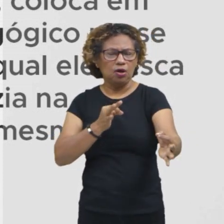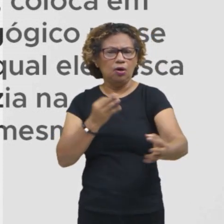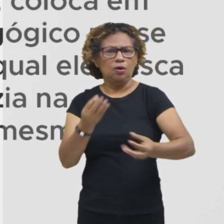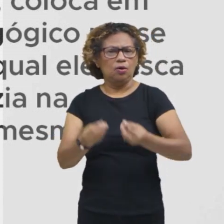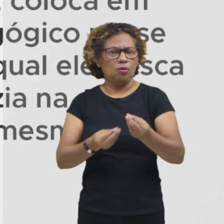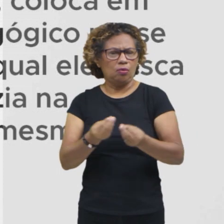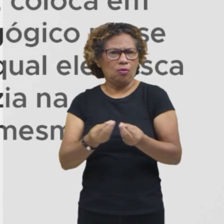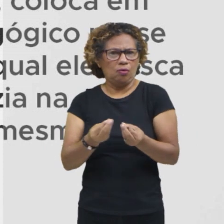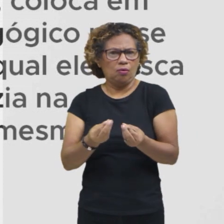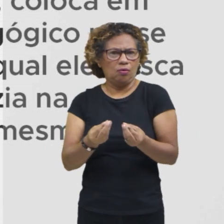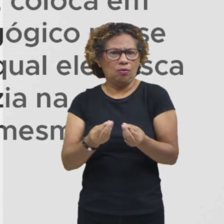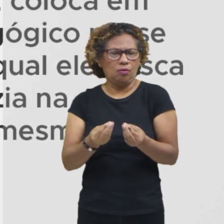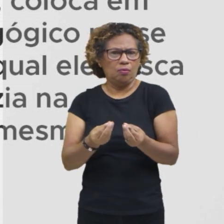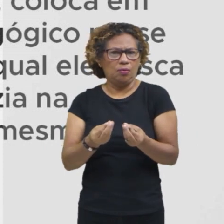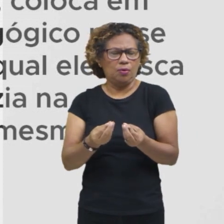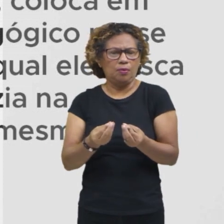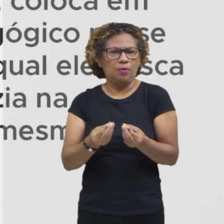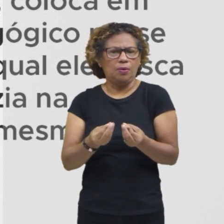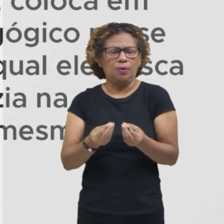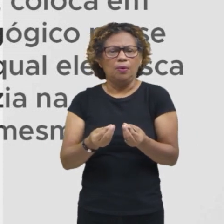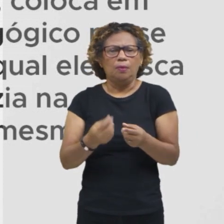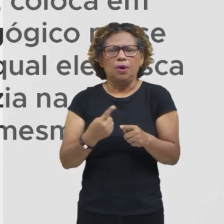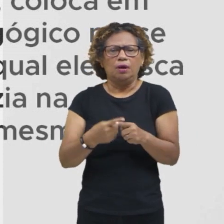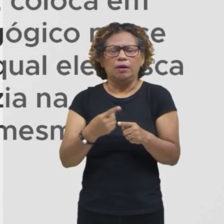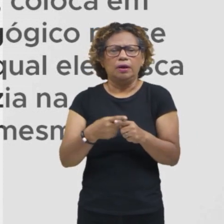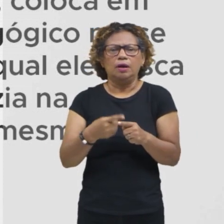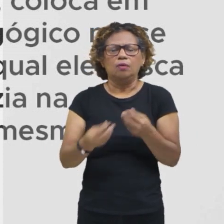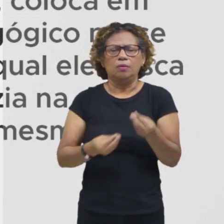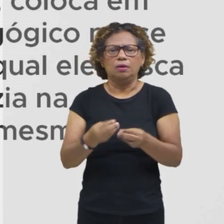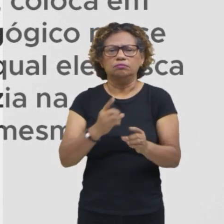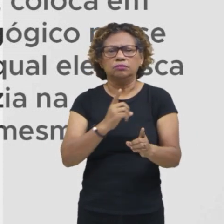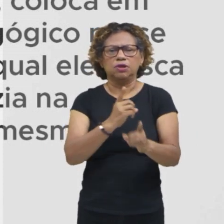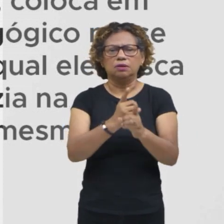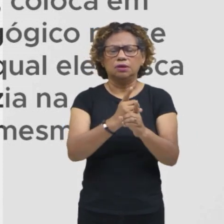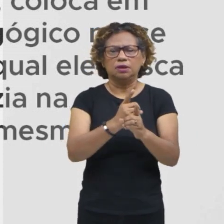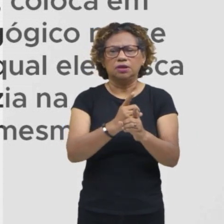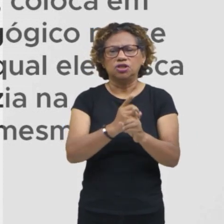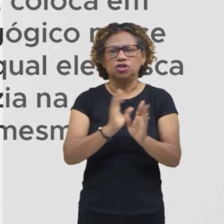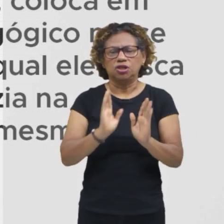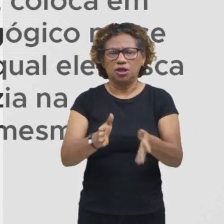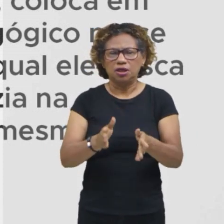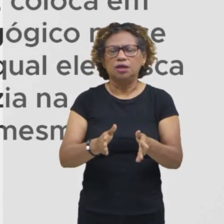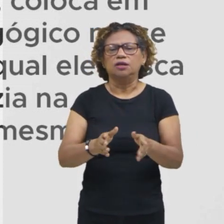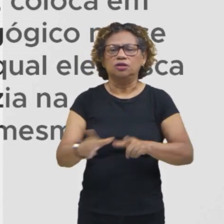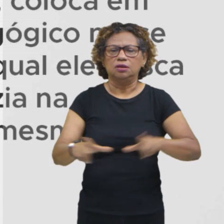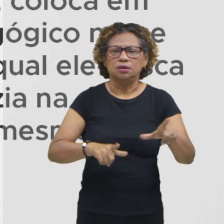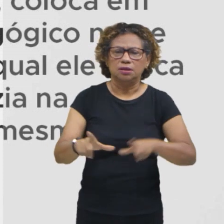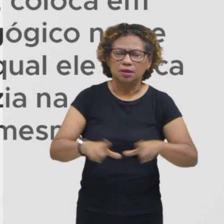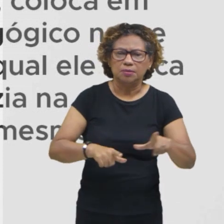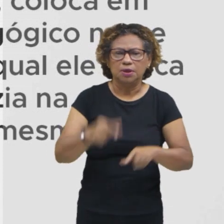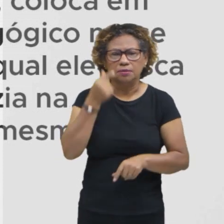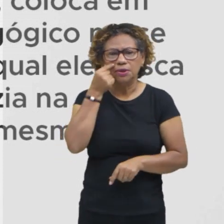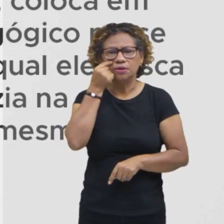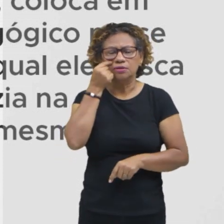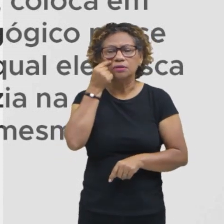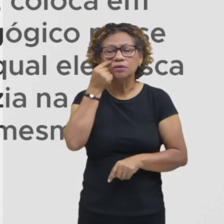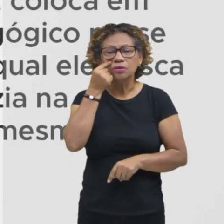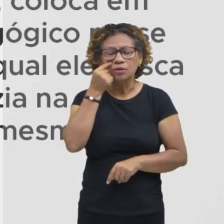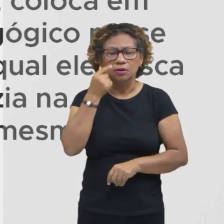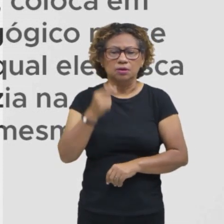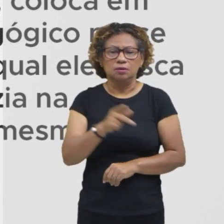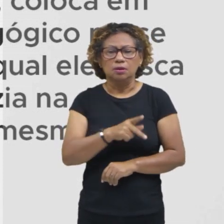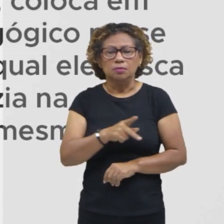busca formas de continuar o trabalho que ele fazia na escola com professores e estudantes em